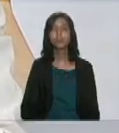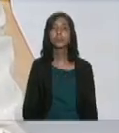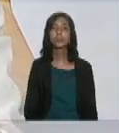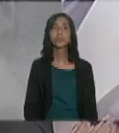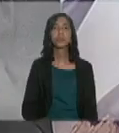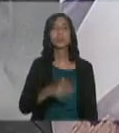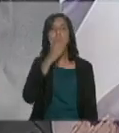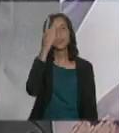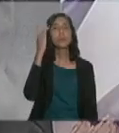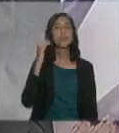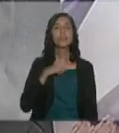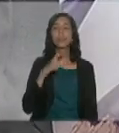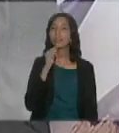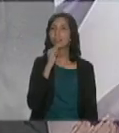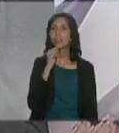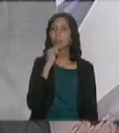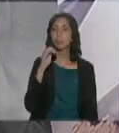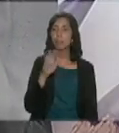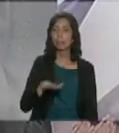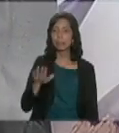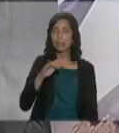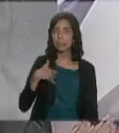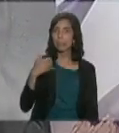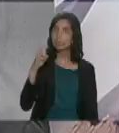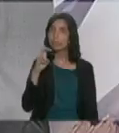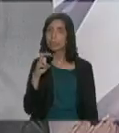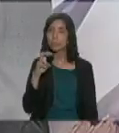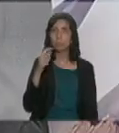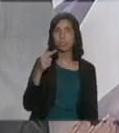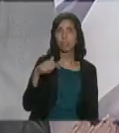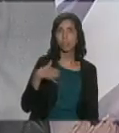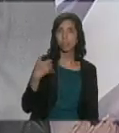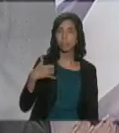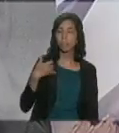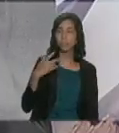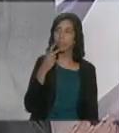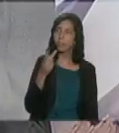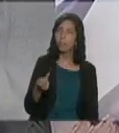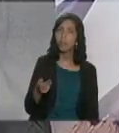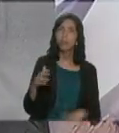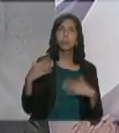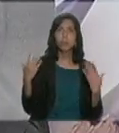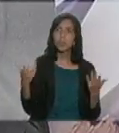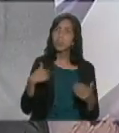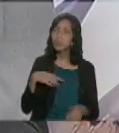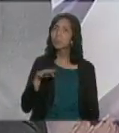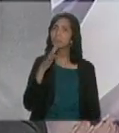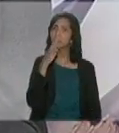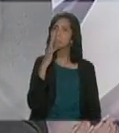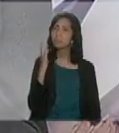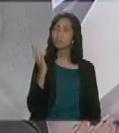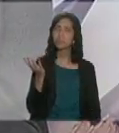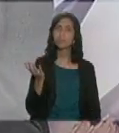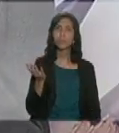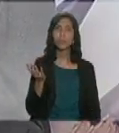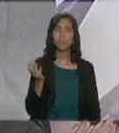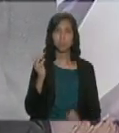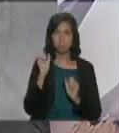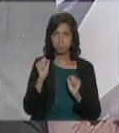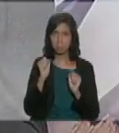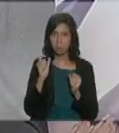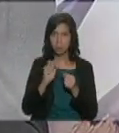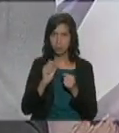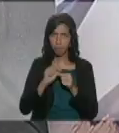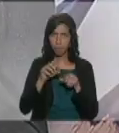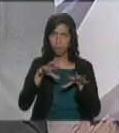E aí o pessoal que tem, por exemplo, uma criança de 5 anos, uma criança de 7 anos, fala assim, caramba, eu tô fascinada por isso.